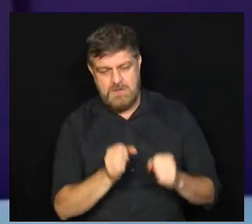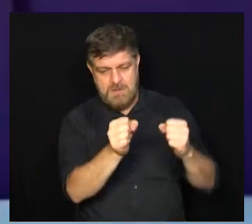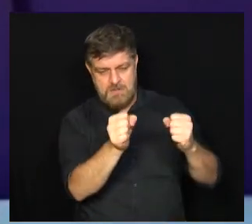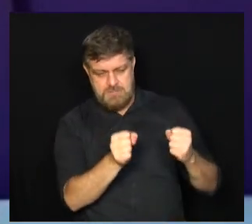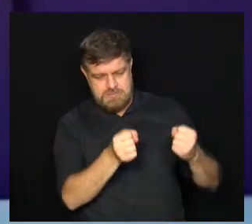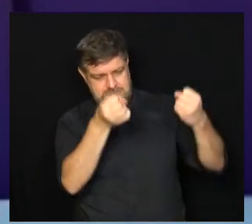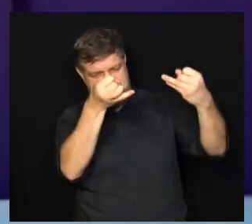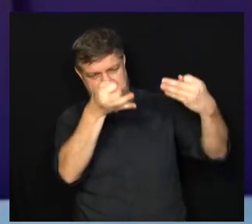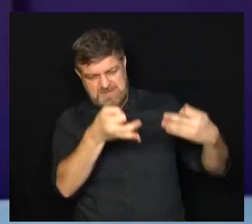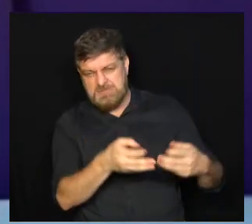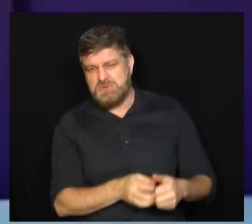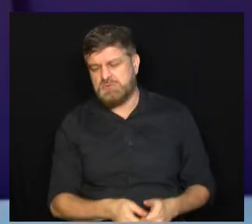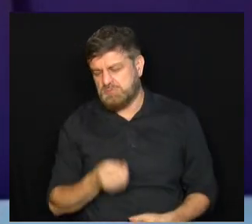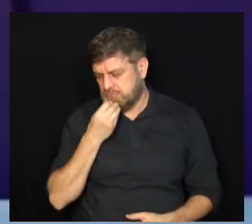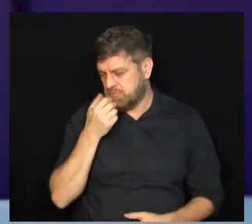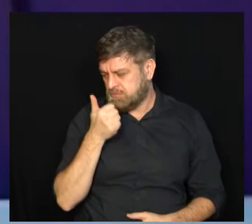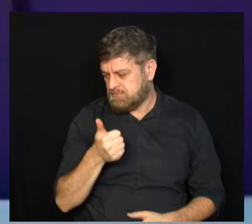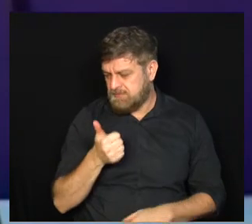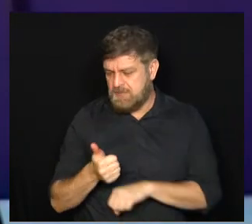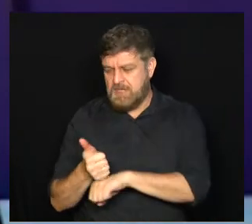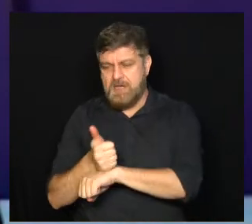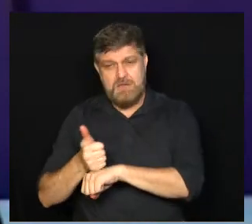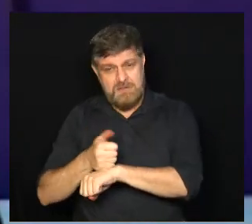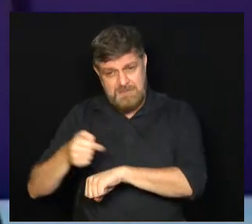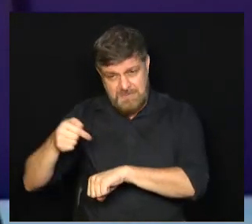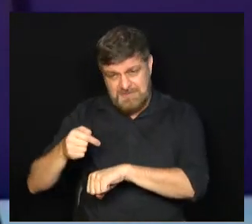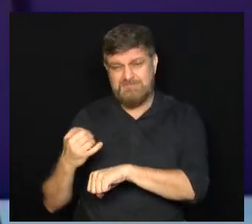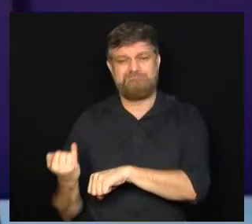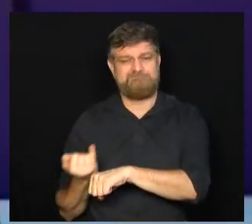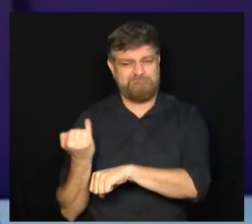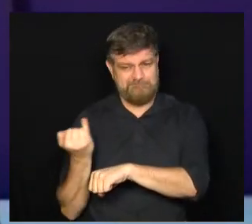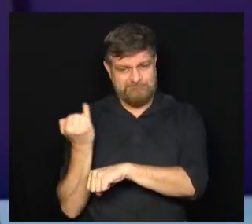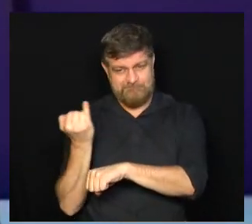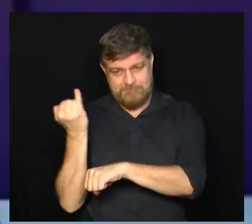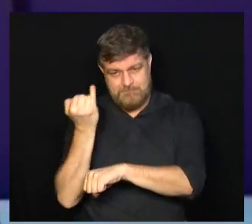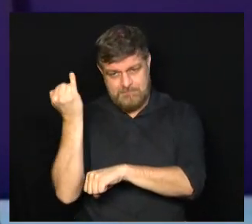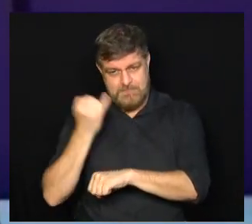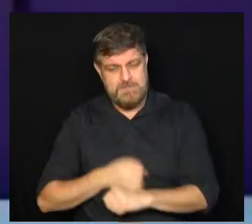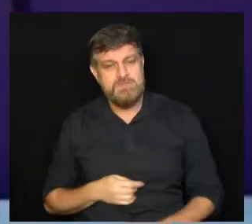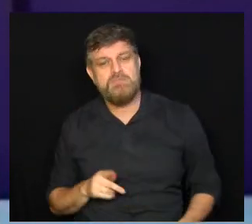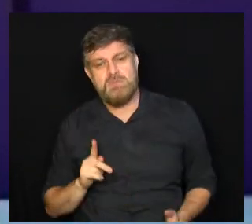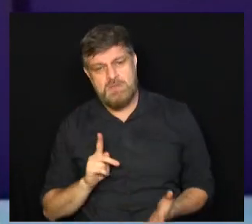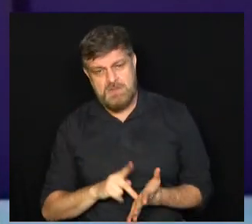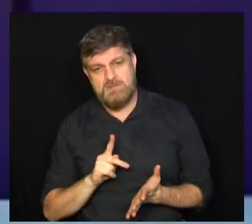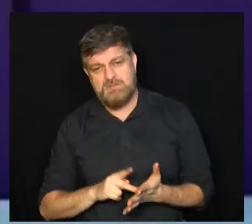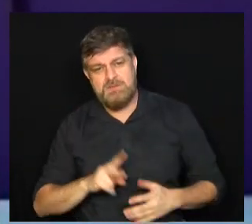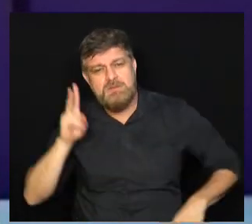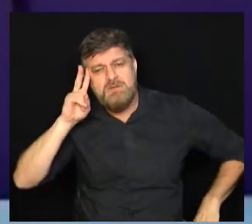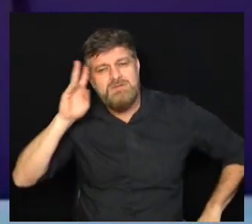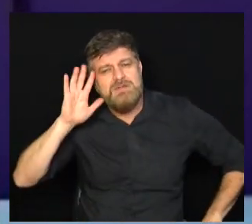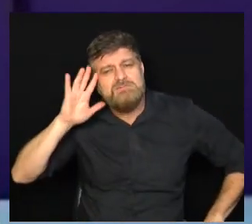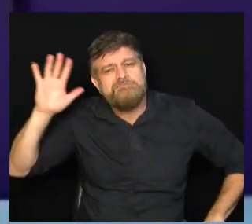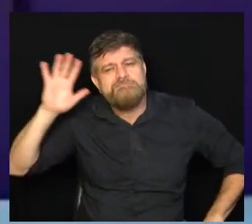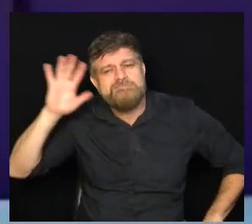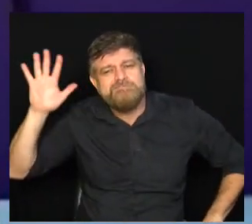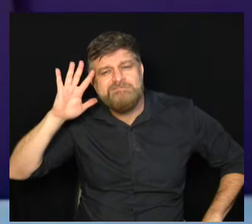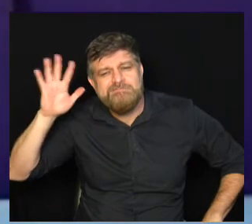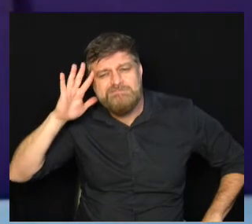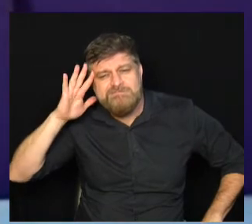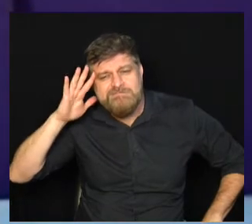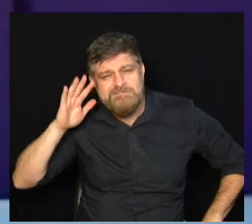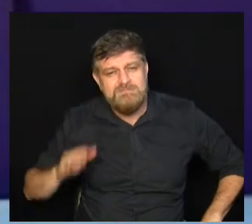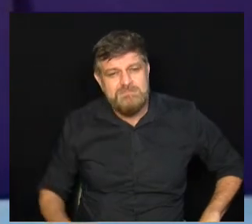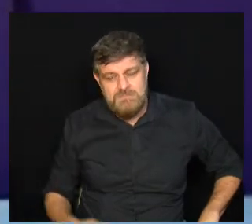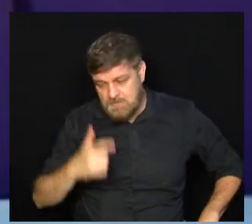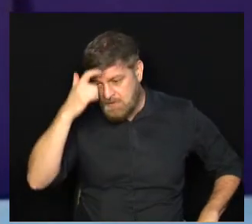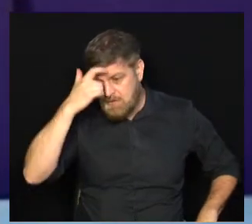sobre a importância da nossa profissão e realmente eu me lembro como se fosse ontem, quando eu estava